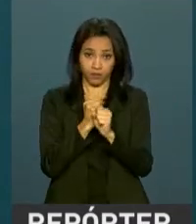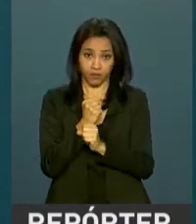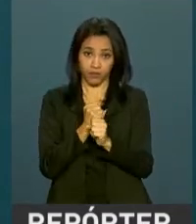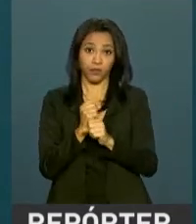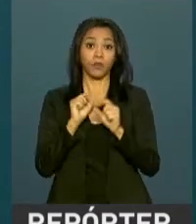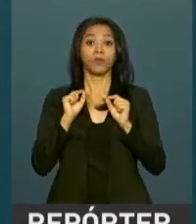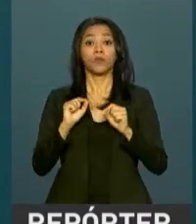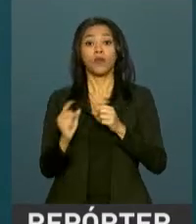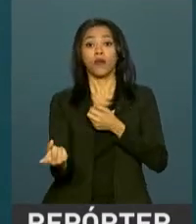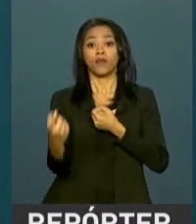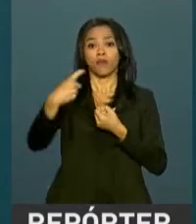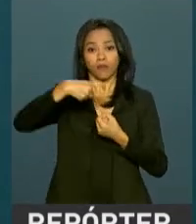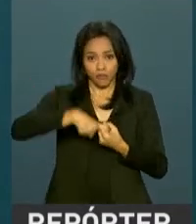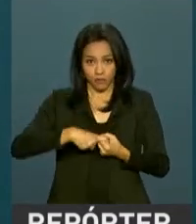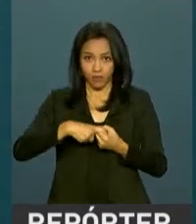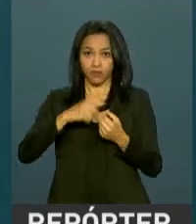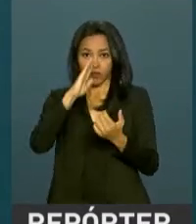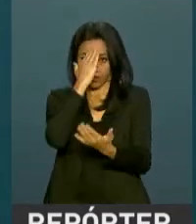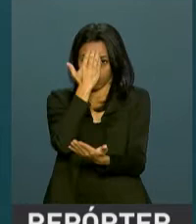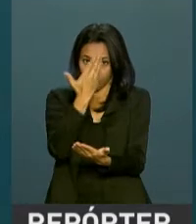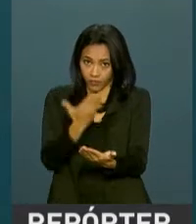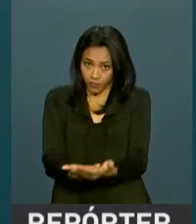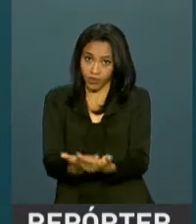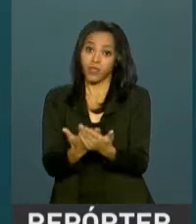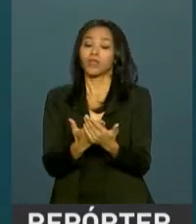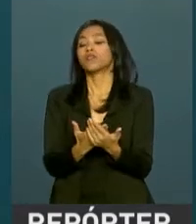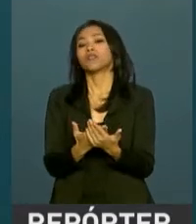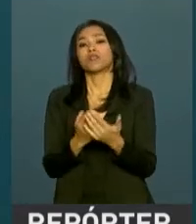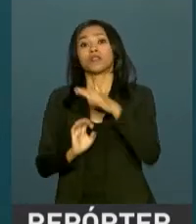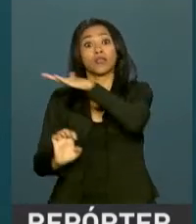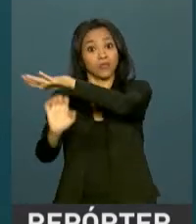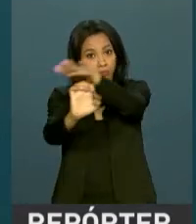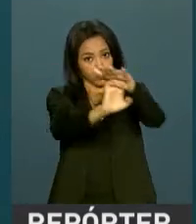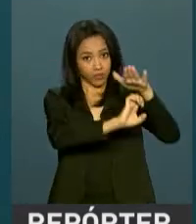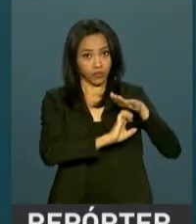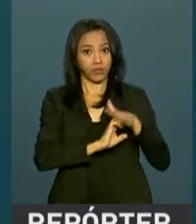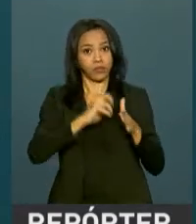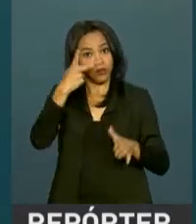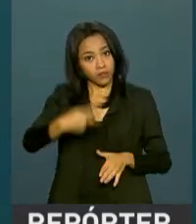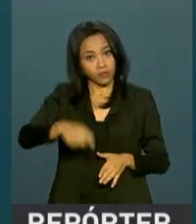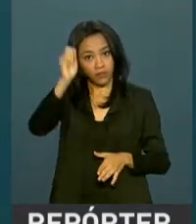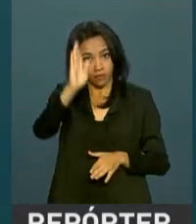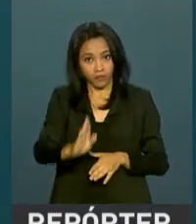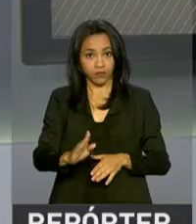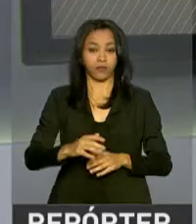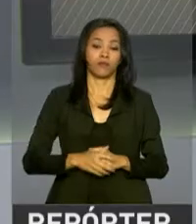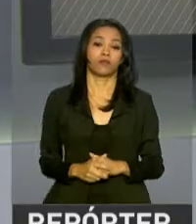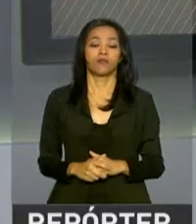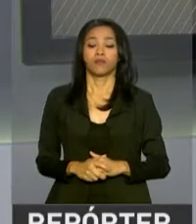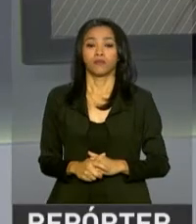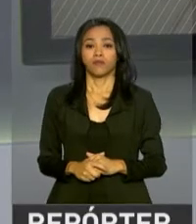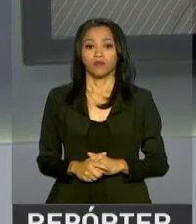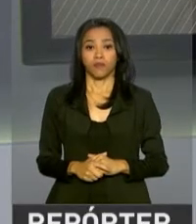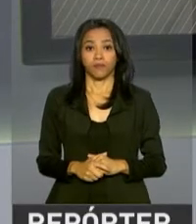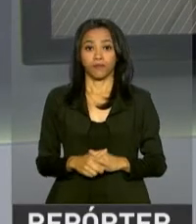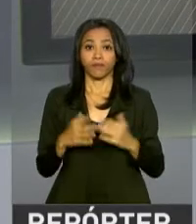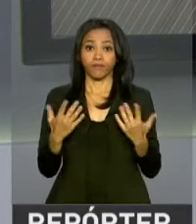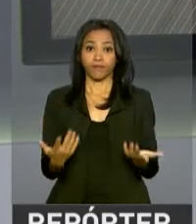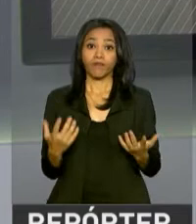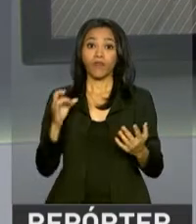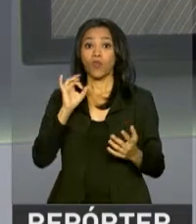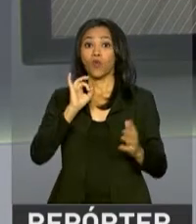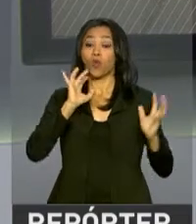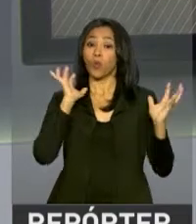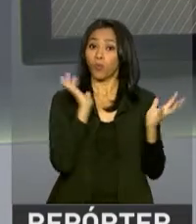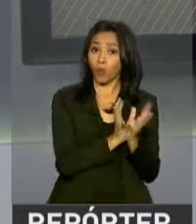retorno da confiança dos investidores no brasil apenas o bloco